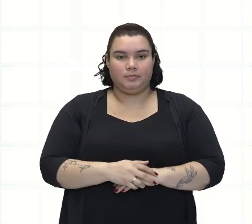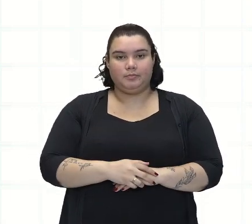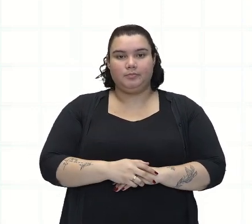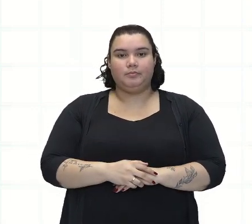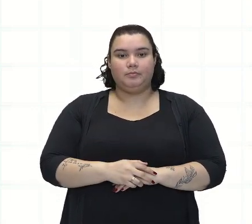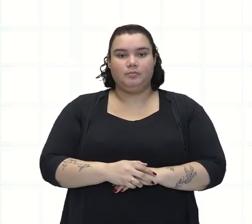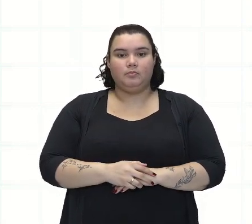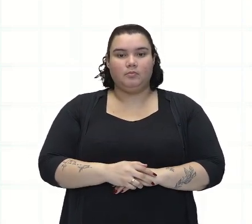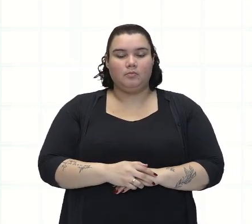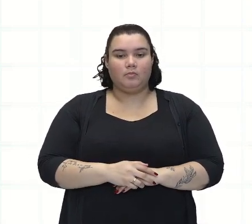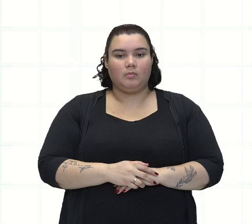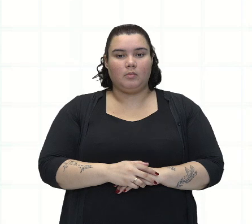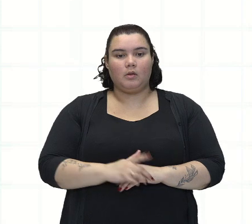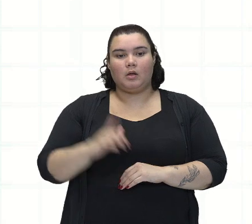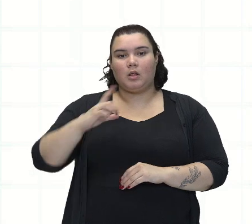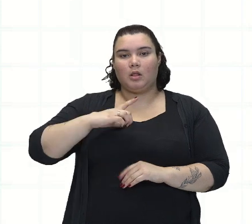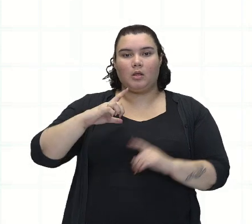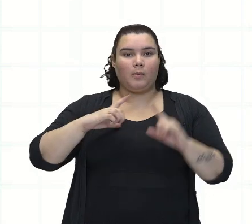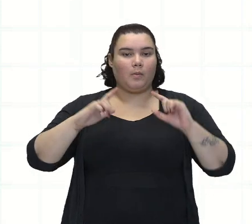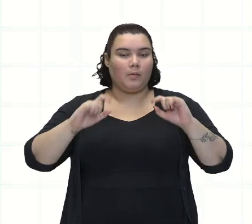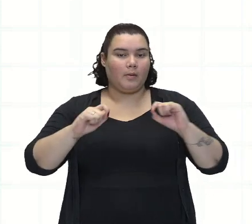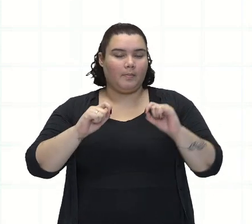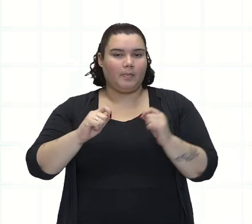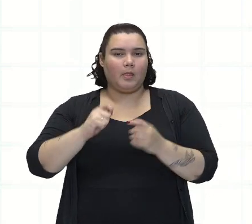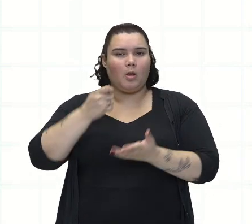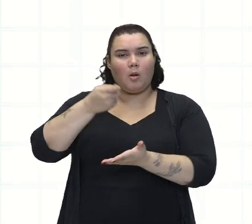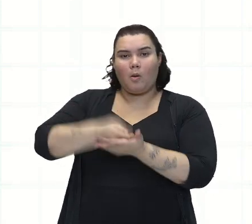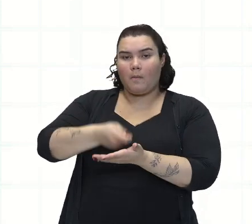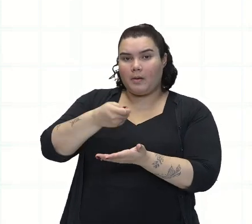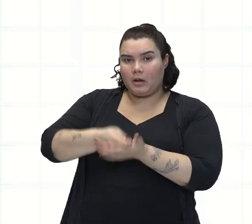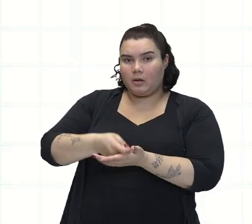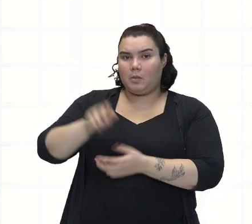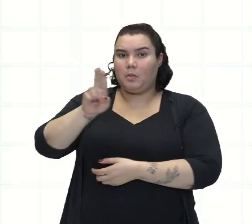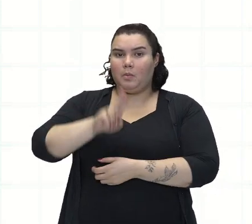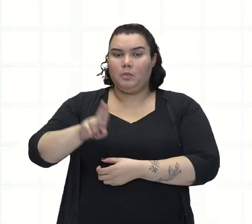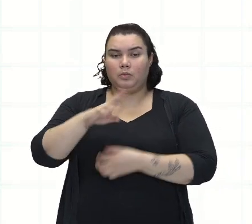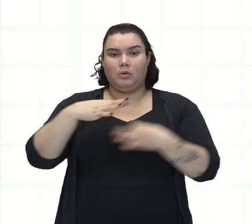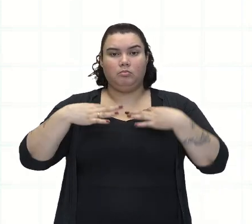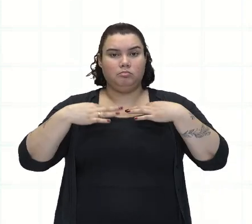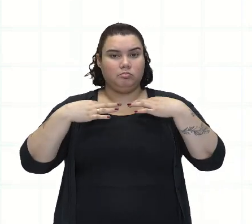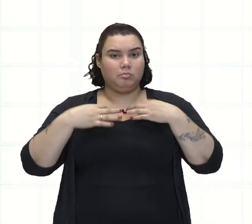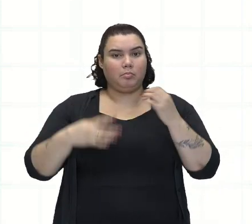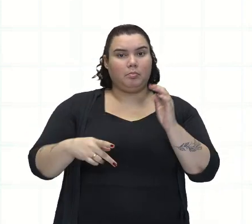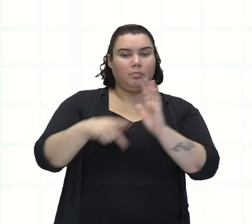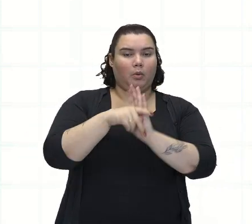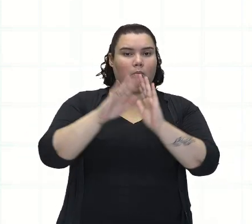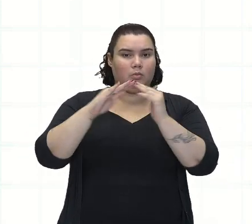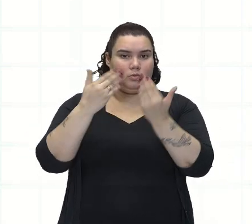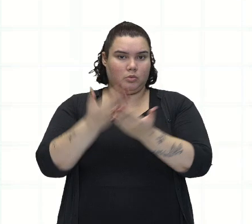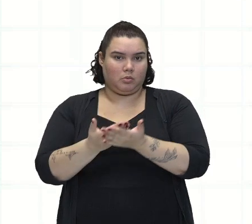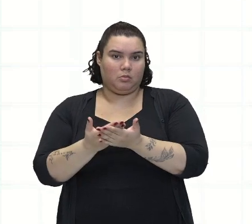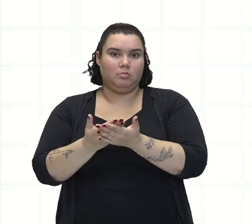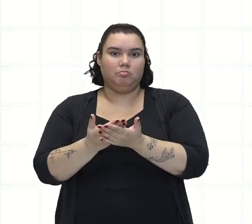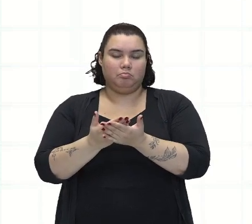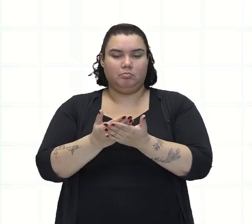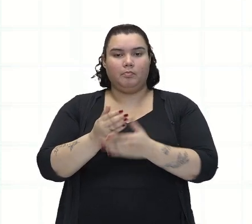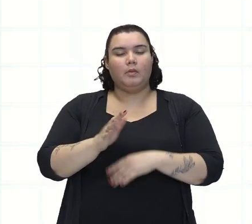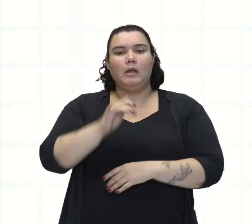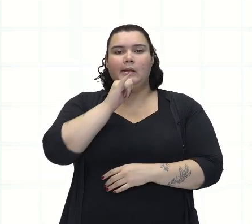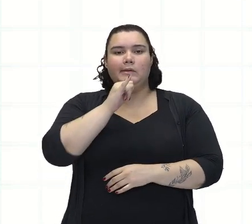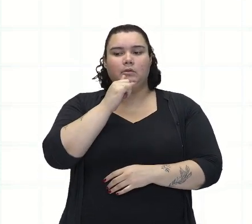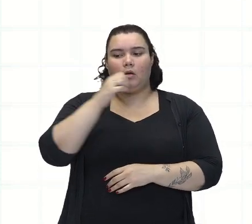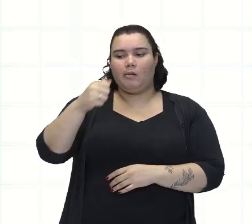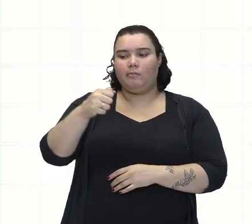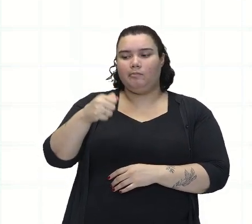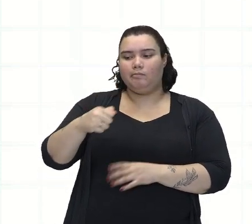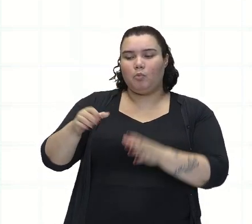Tivesse o impasse da obrigação ou não do uniforme. Então, haveria alunos que